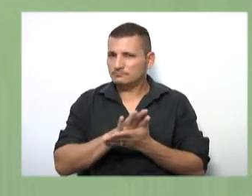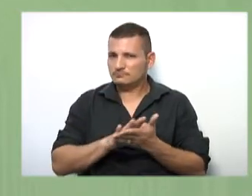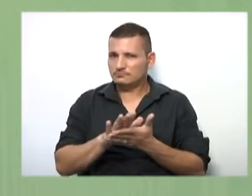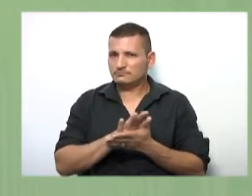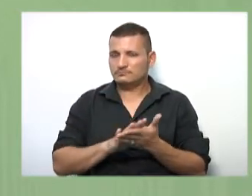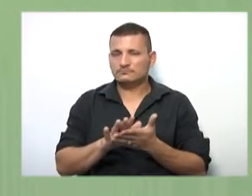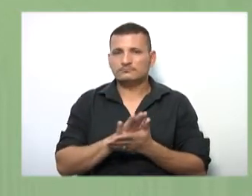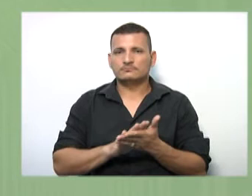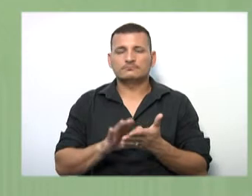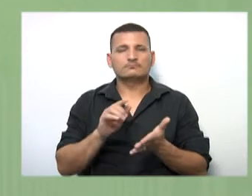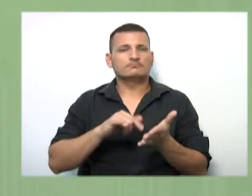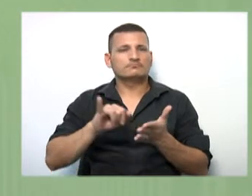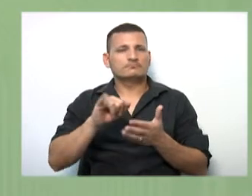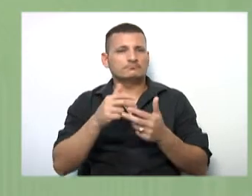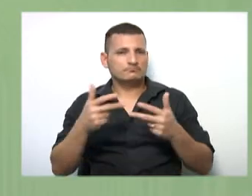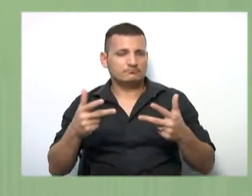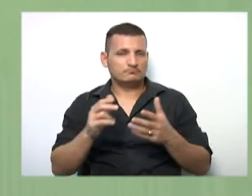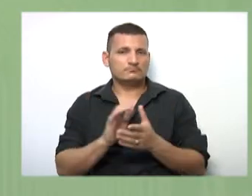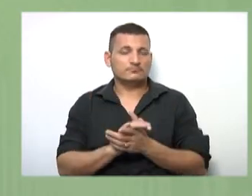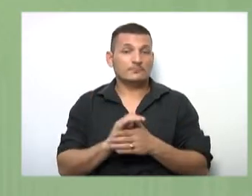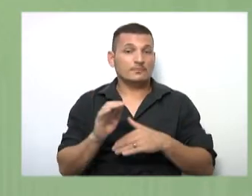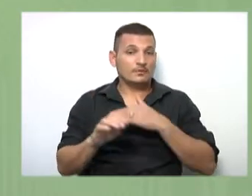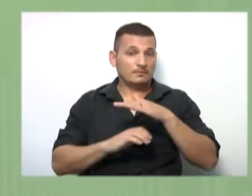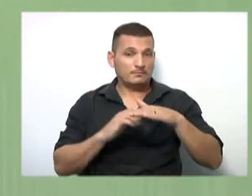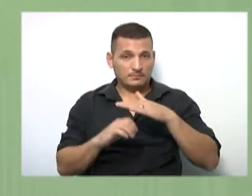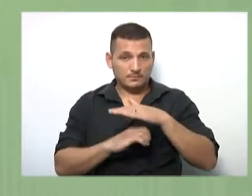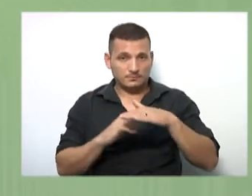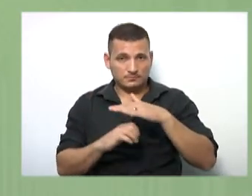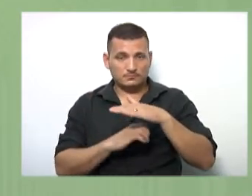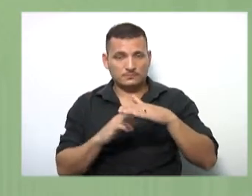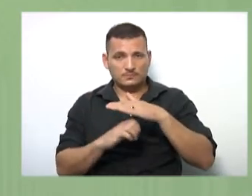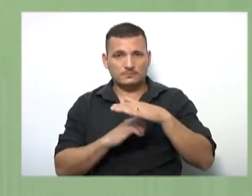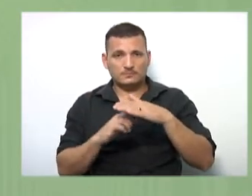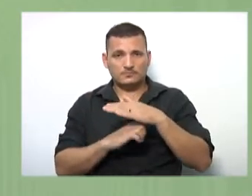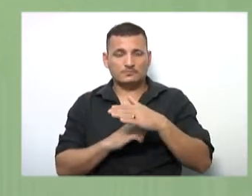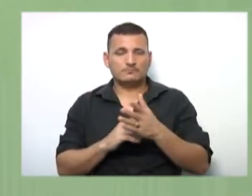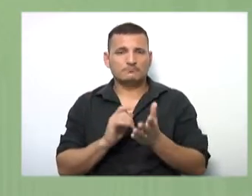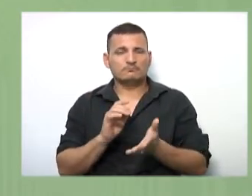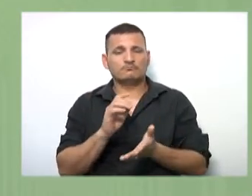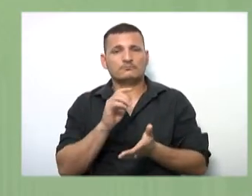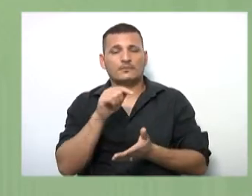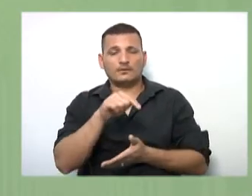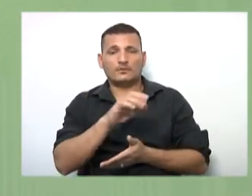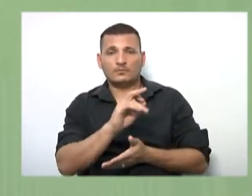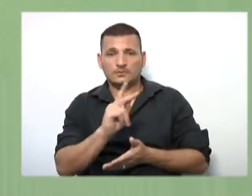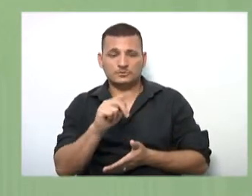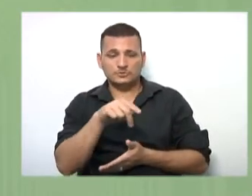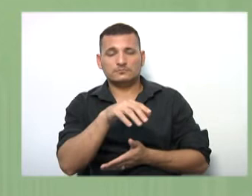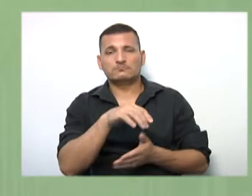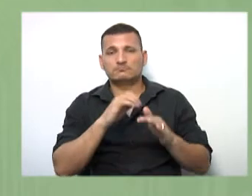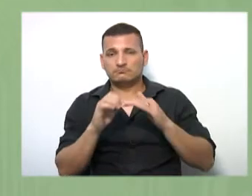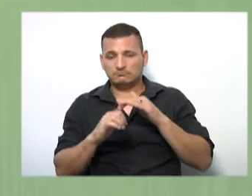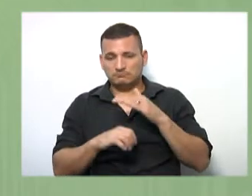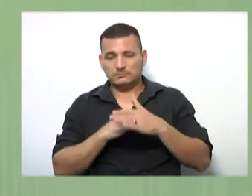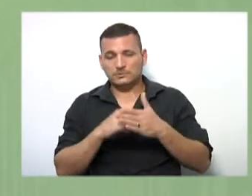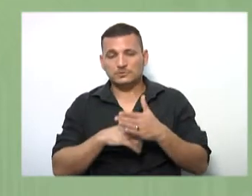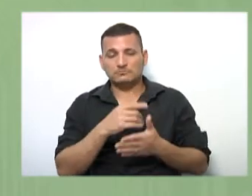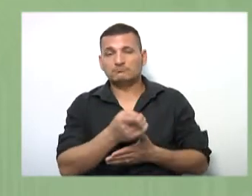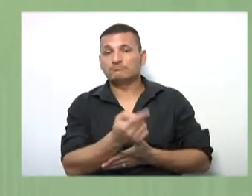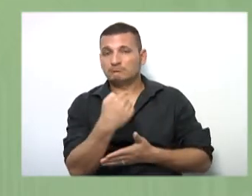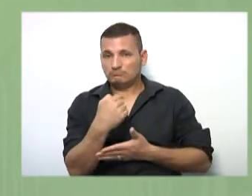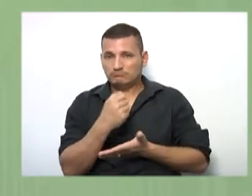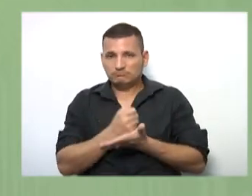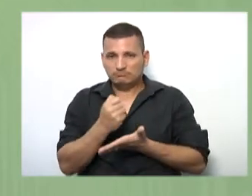A empresa que contrata o serviço, a empresa contratante do serviço dessa cooperativa de trabalho, ela não tem